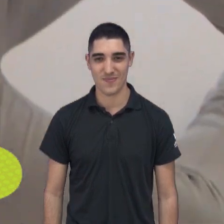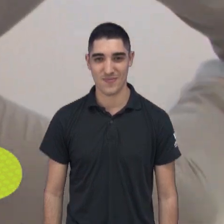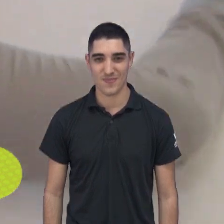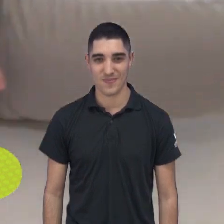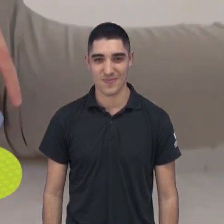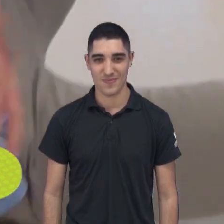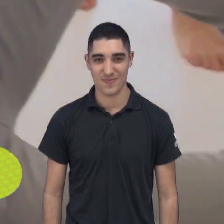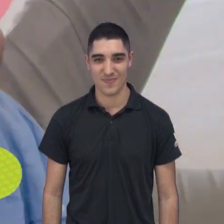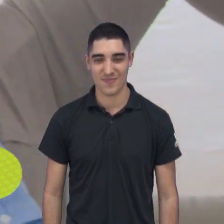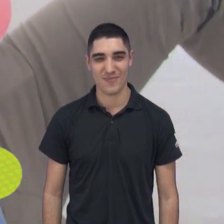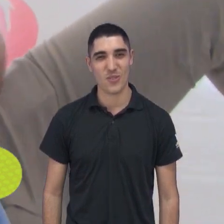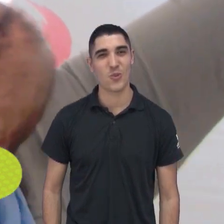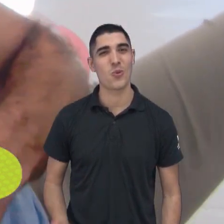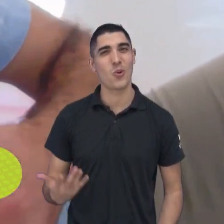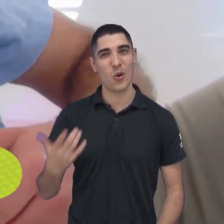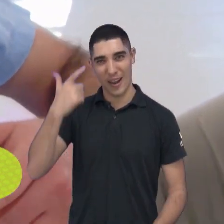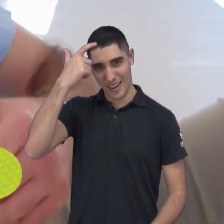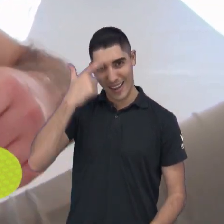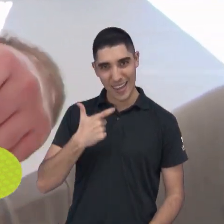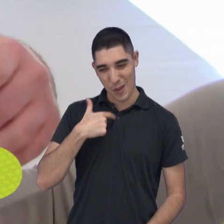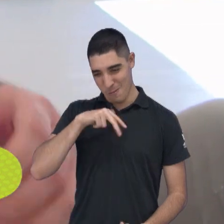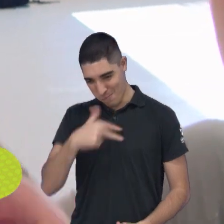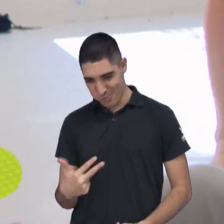Ó, pra cair o repórter é bom.